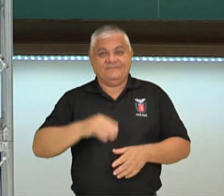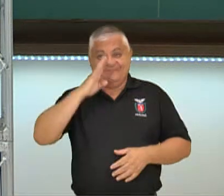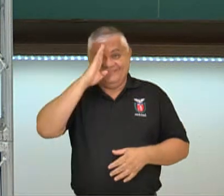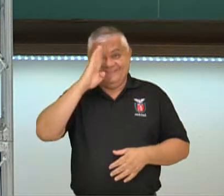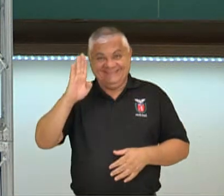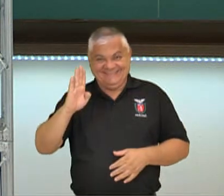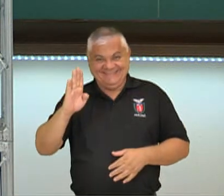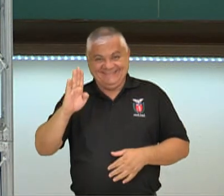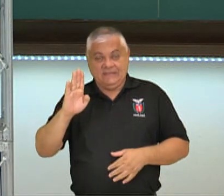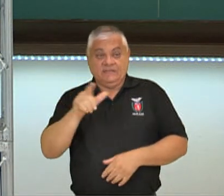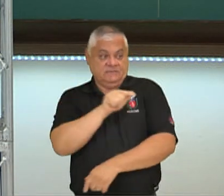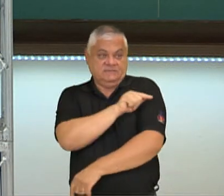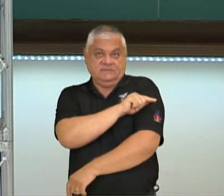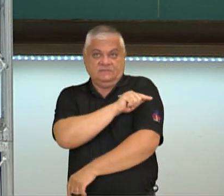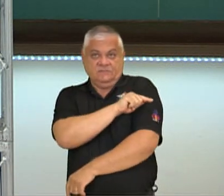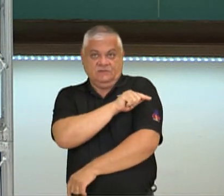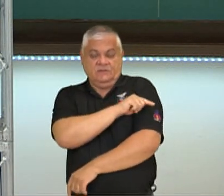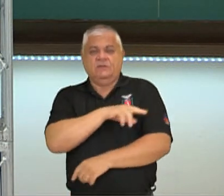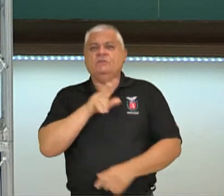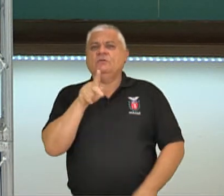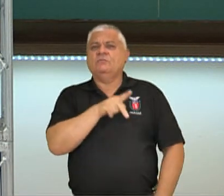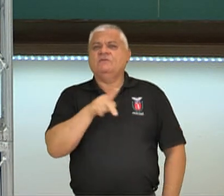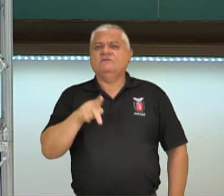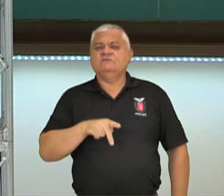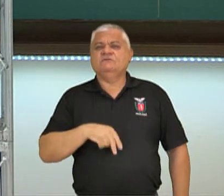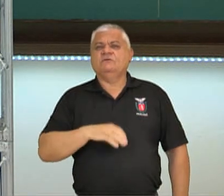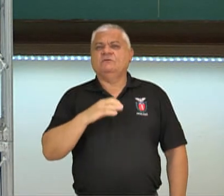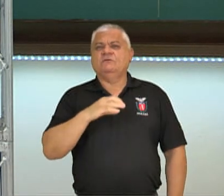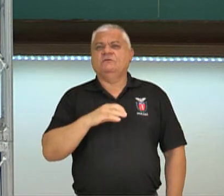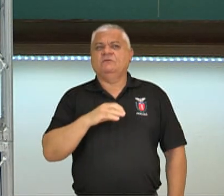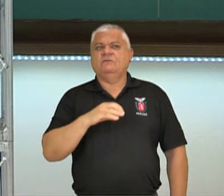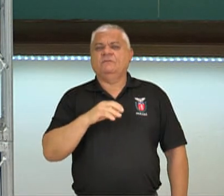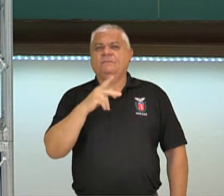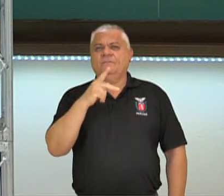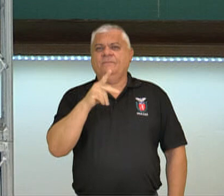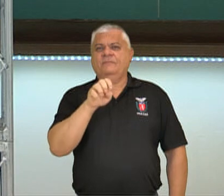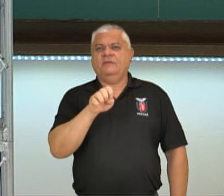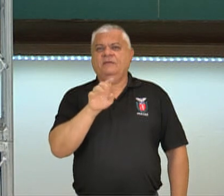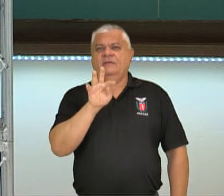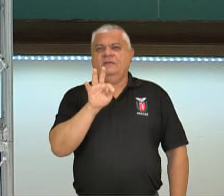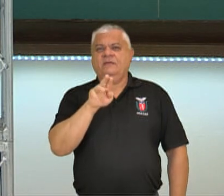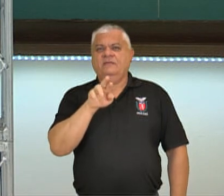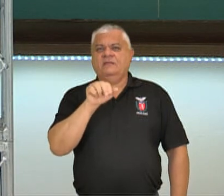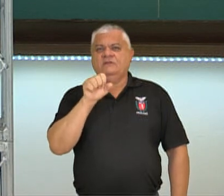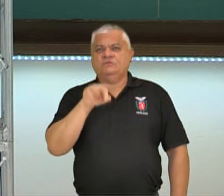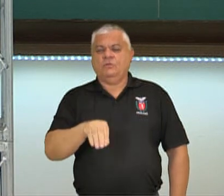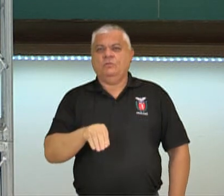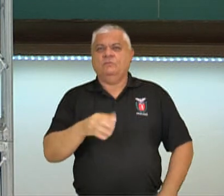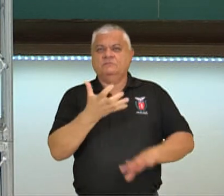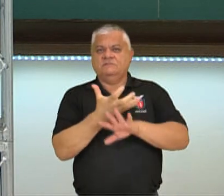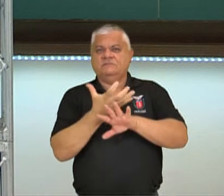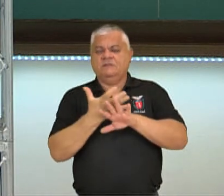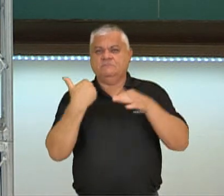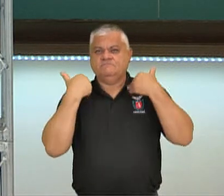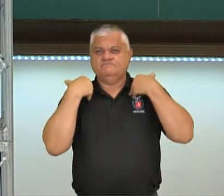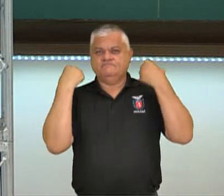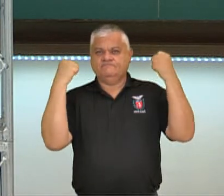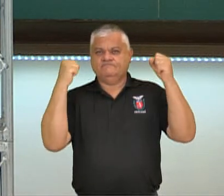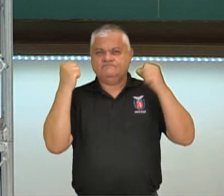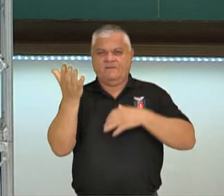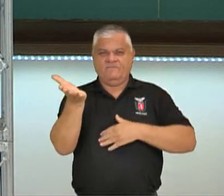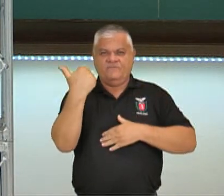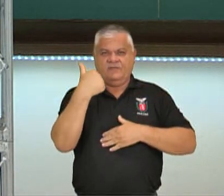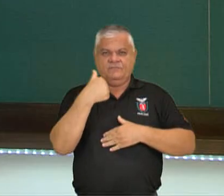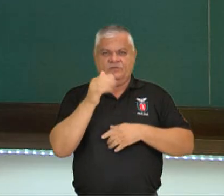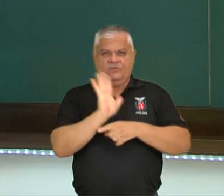Olá pessoal do 7º ano, eu sou o professor Peterson da disciplina de Educação Física. Vamos embora comigo para o